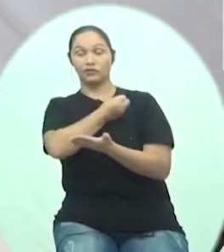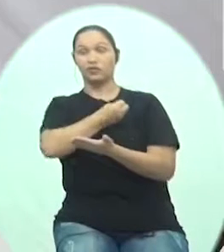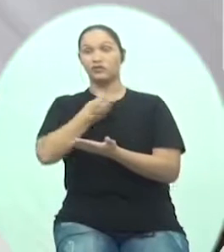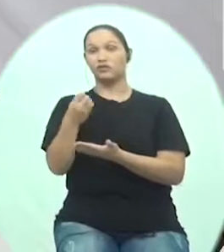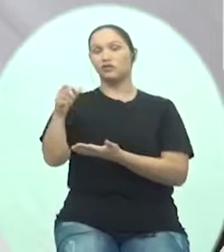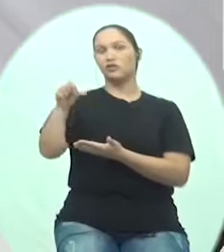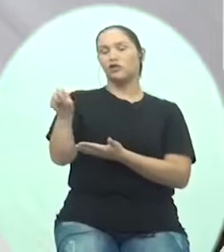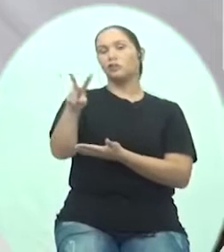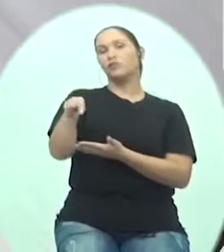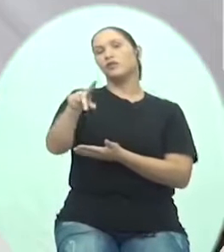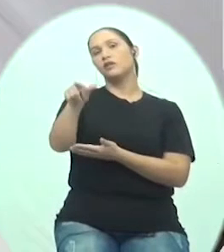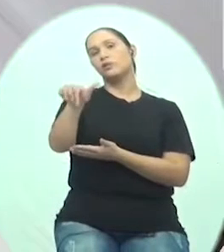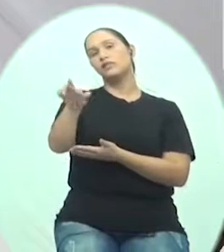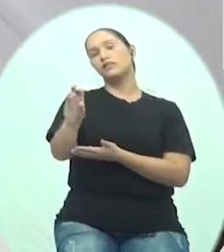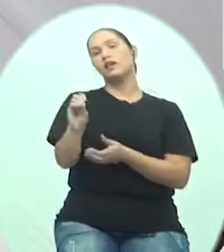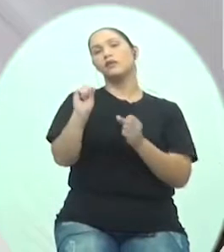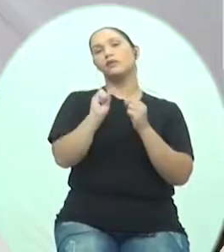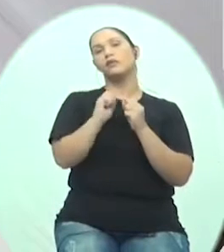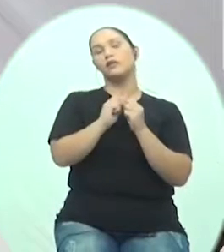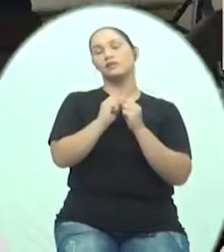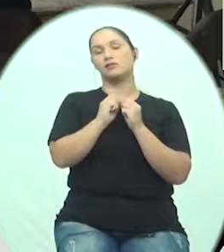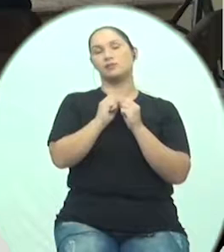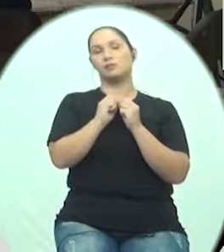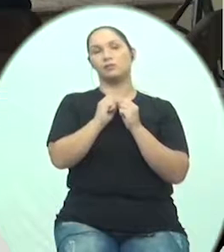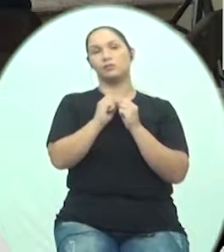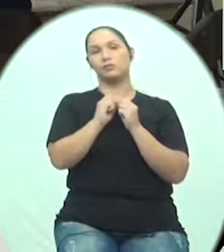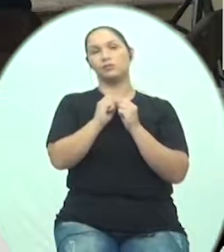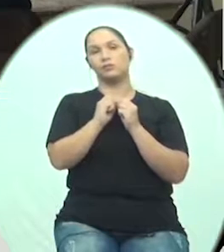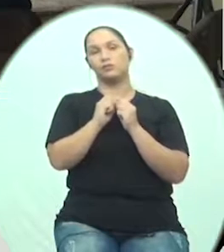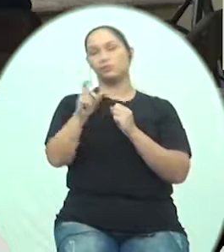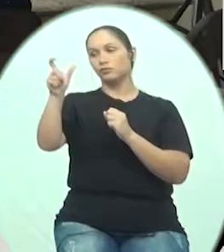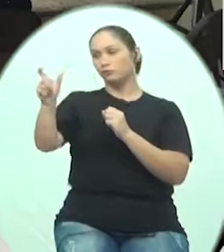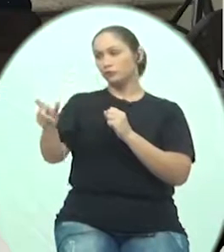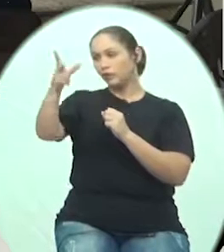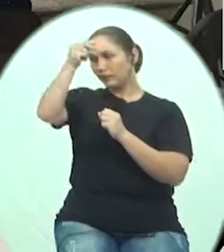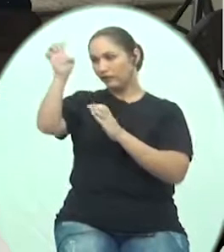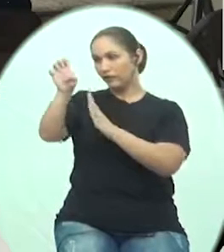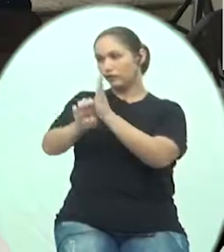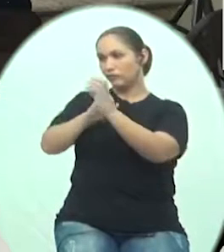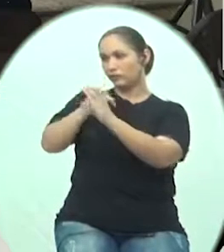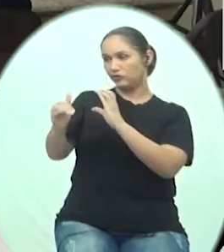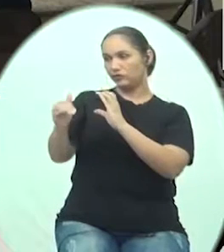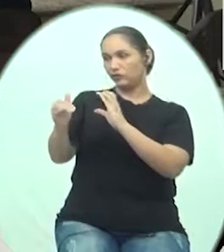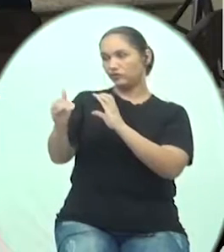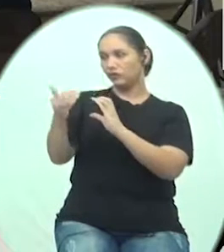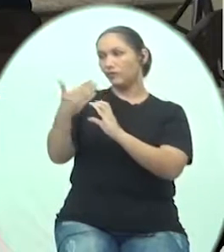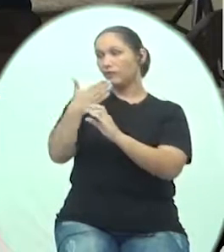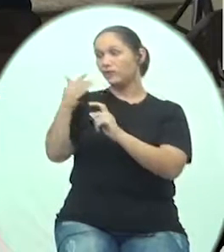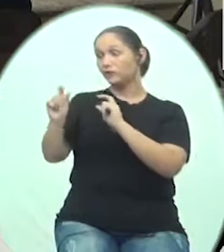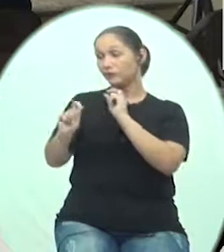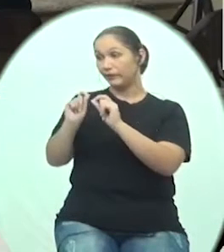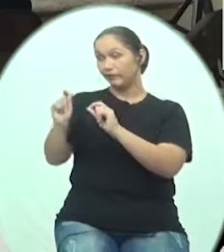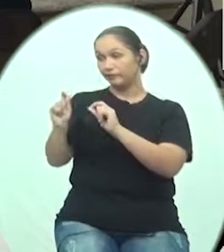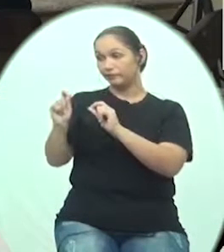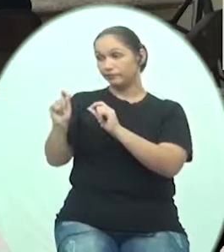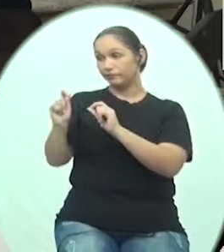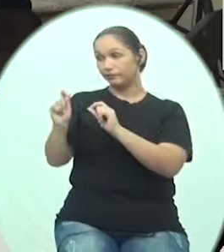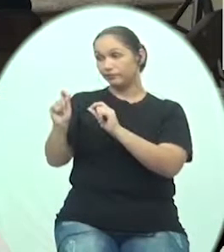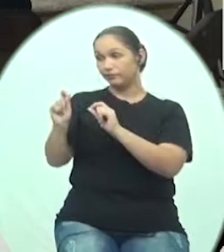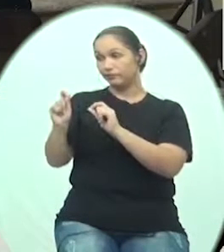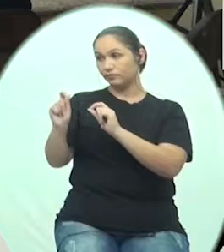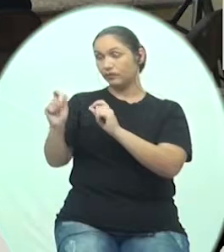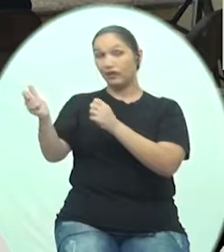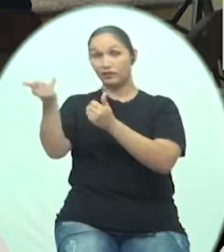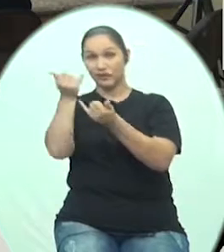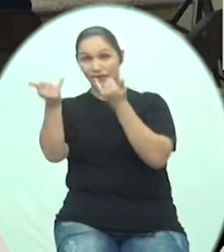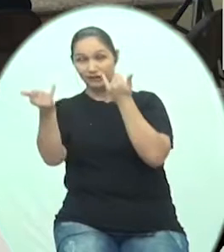Vereador zairo José Casagrande assunto envio de expediente ao Prefeito Municipal solicitando as seguintes